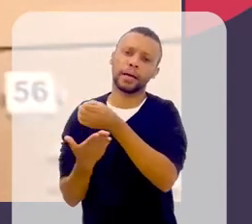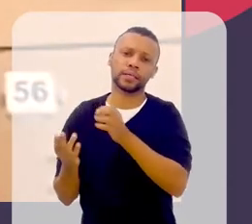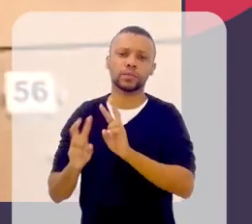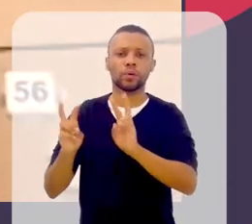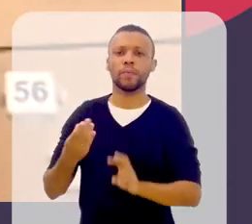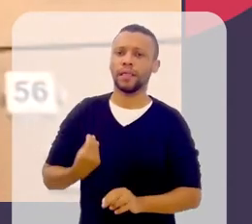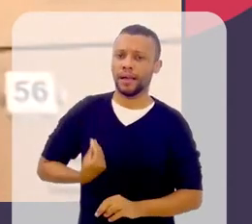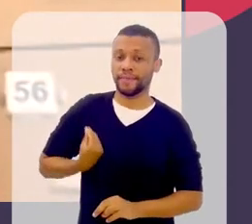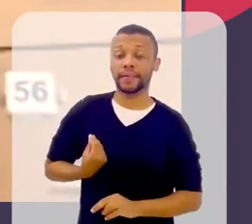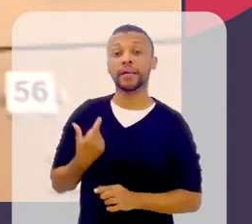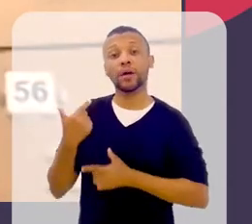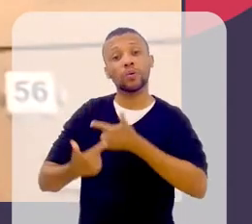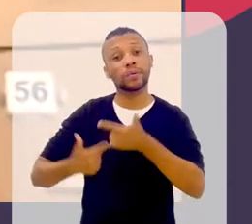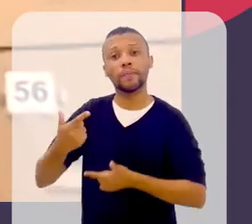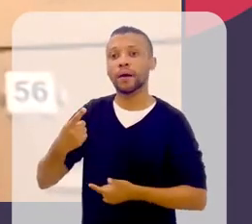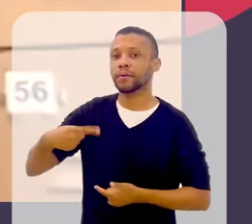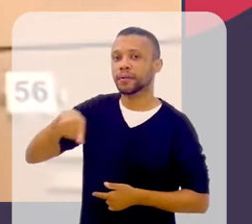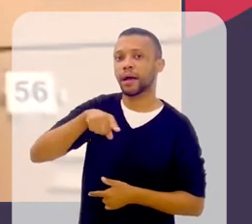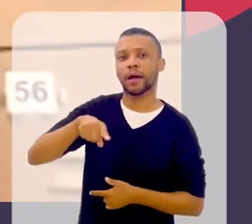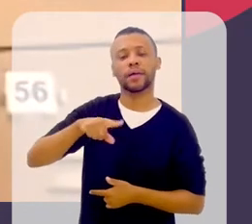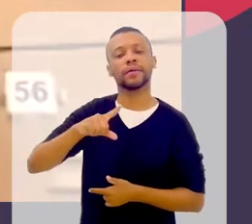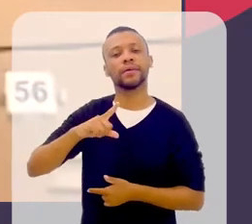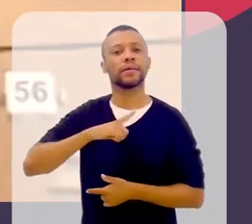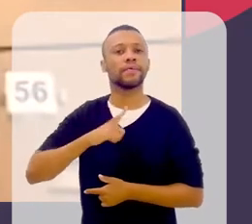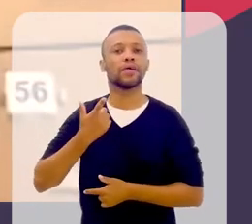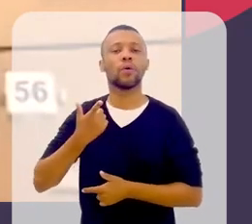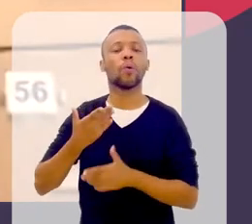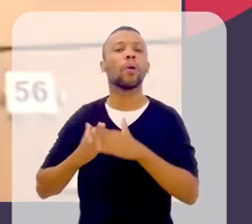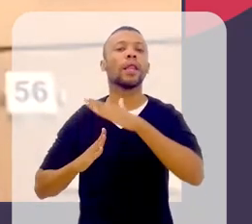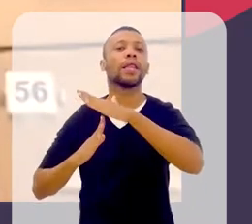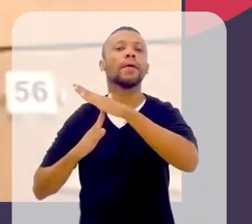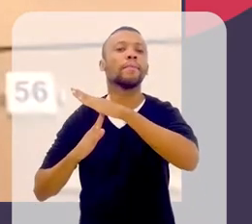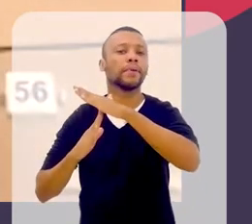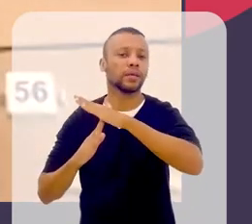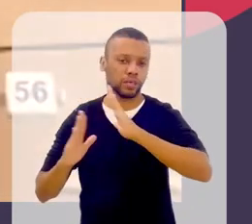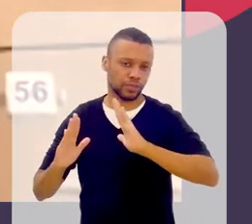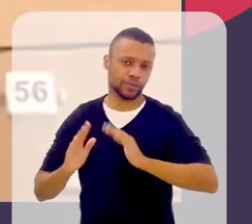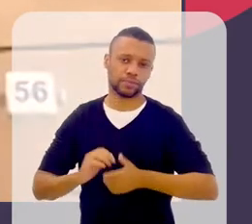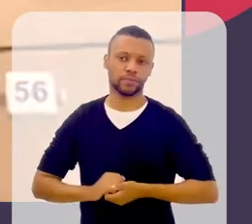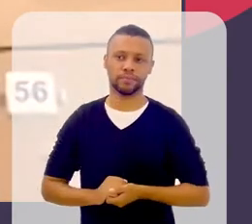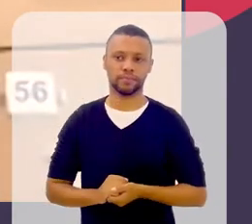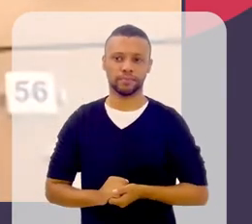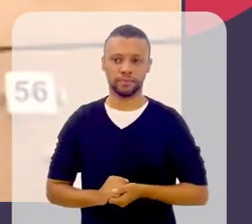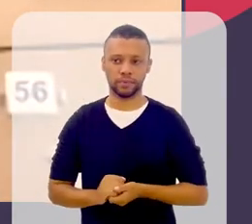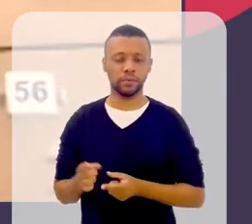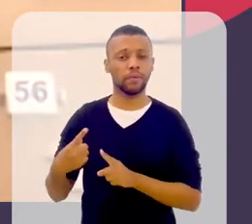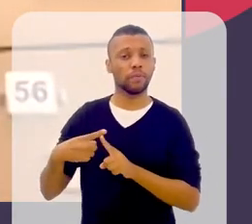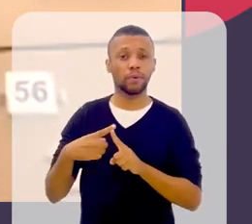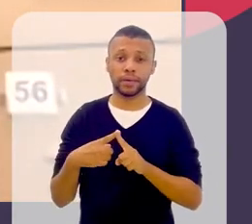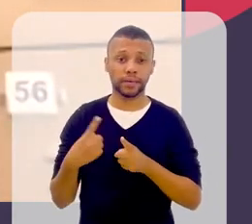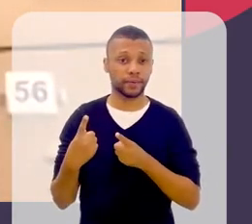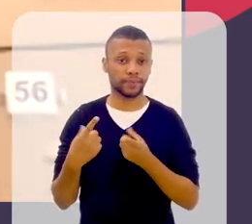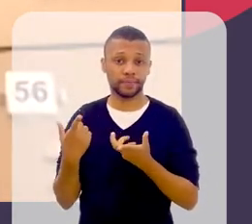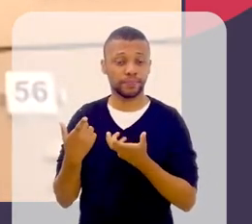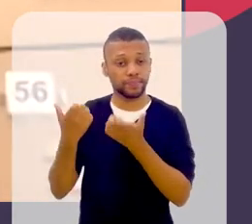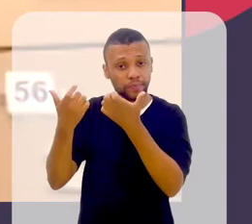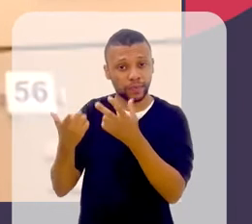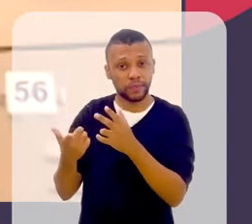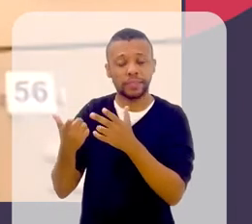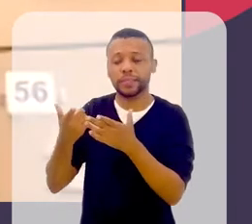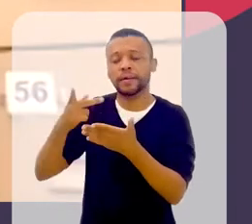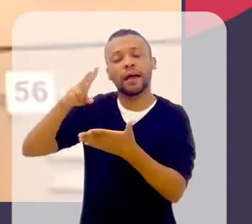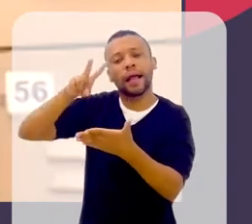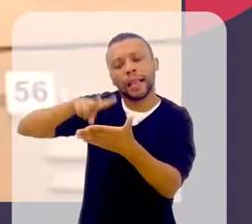à vida dela, ao trabalho dela. Encontrei coisas que ninguém tinha como... porque eu passava dias